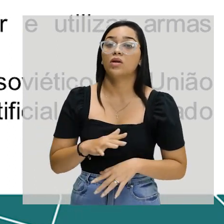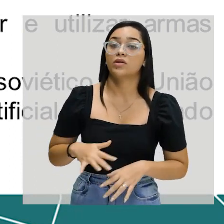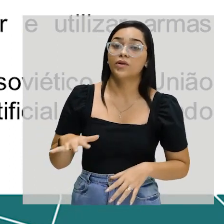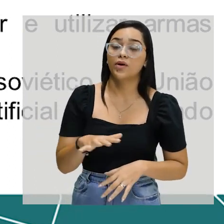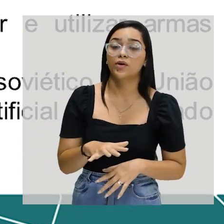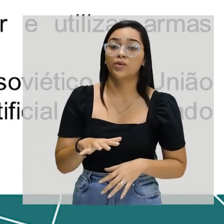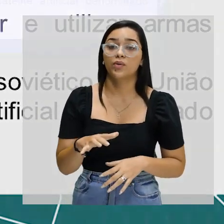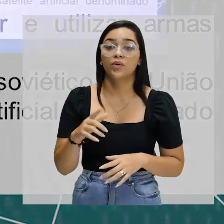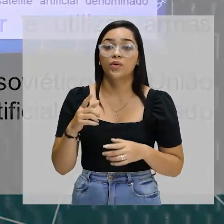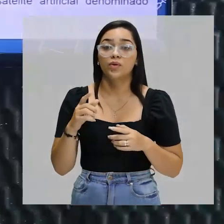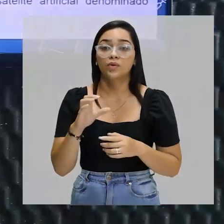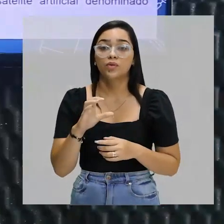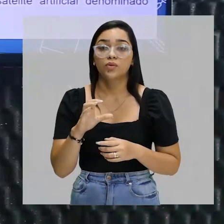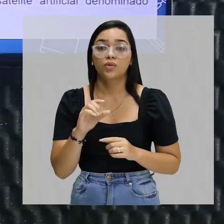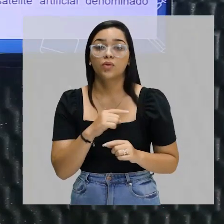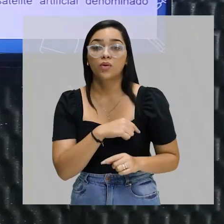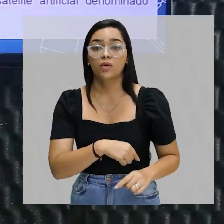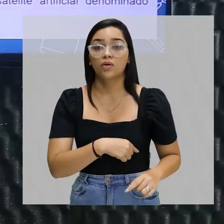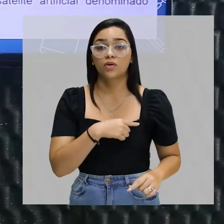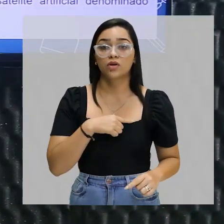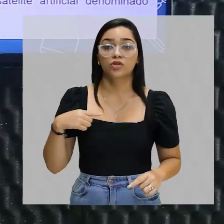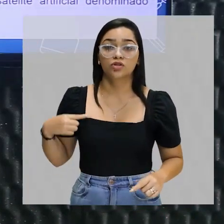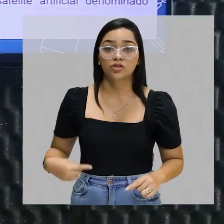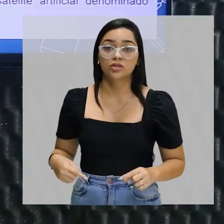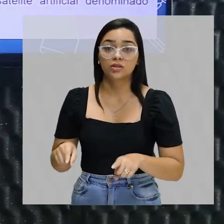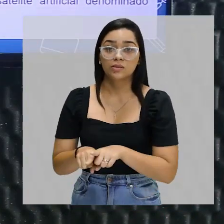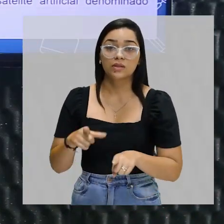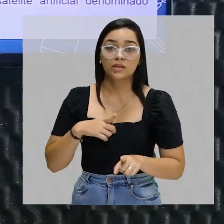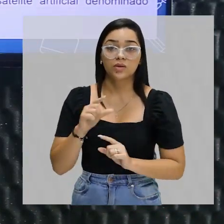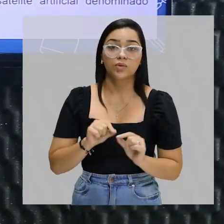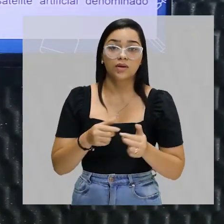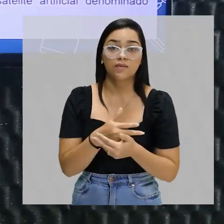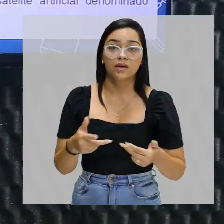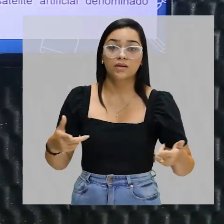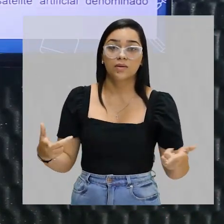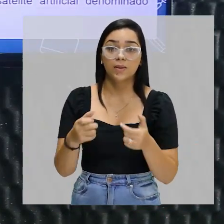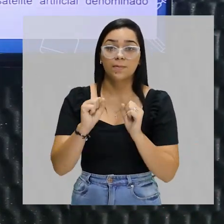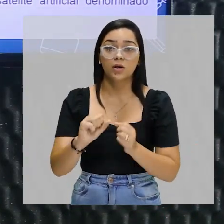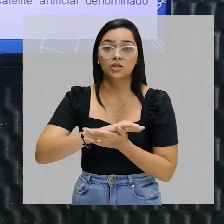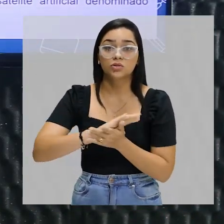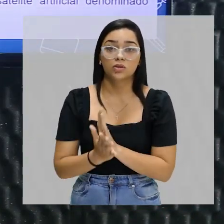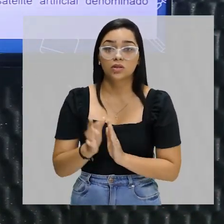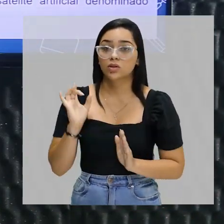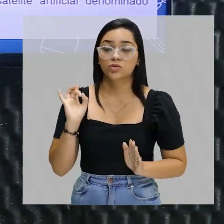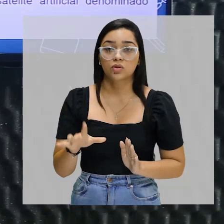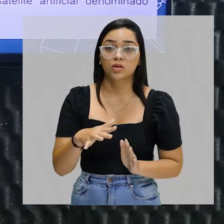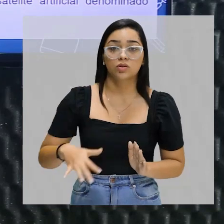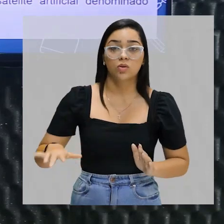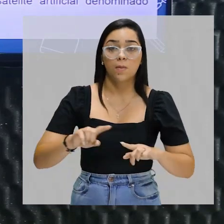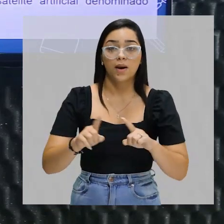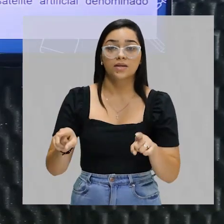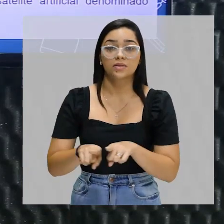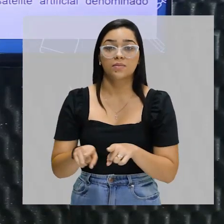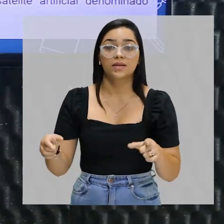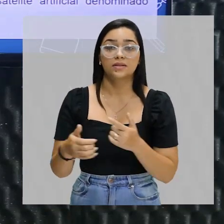aí a uma nova fase de conflito né de utilização de armas atômicas e de armas que poderiam aí destruir não apenas regiões mas